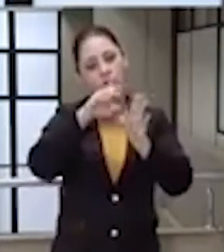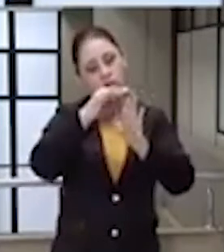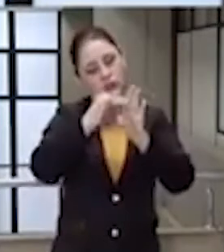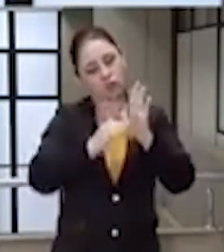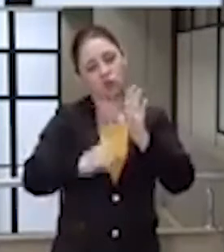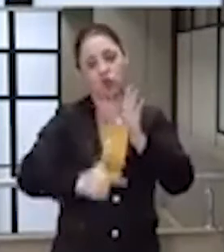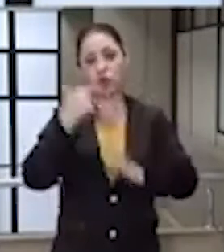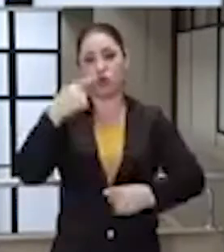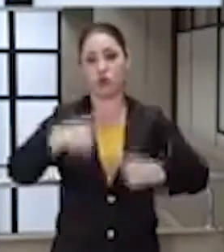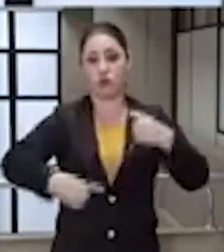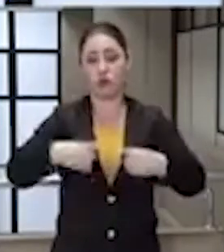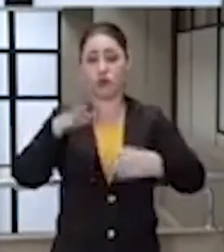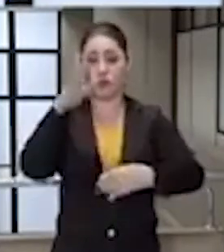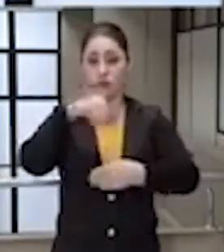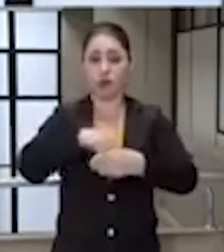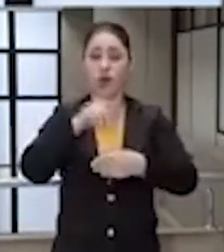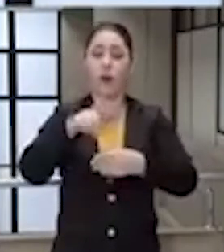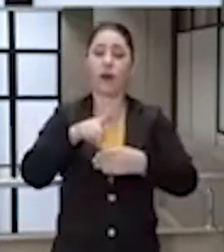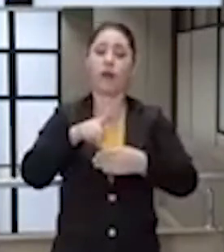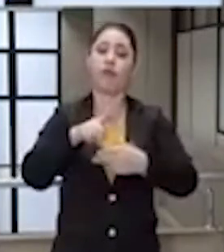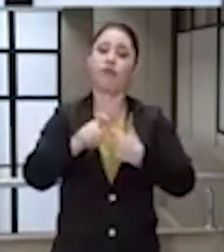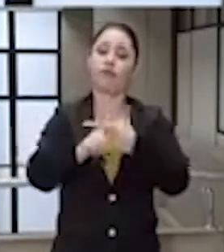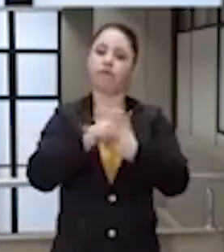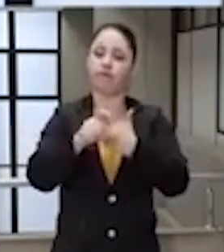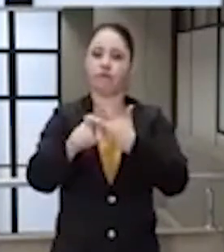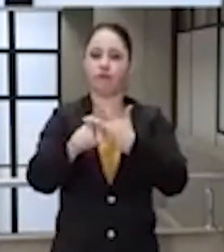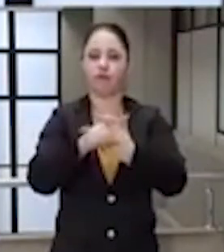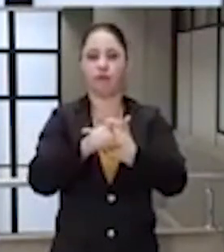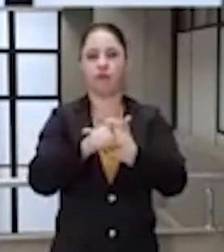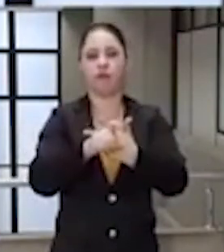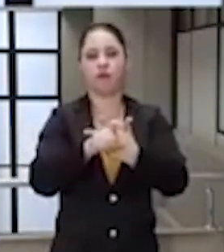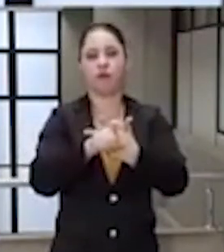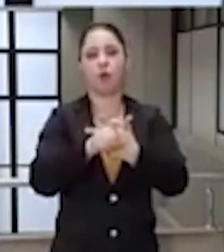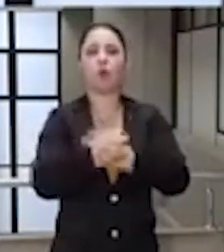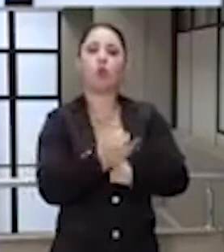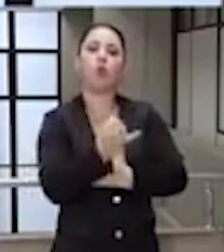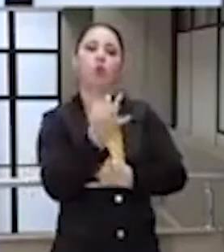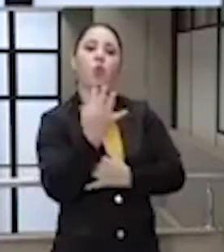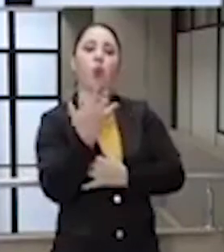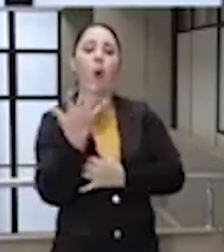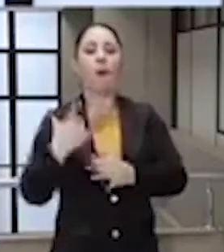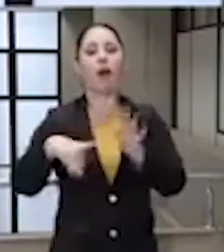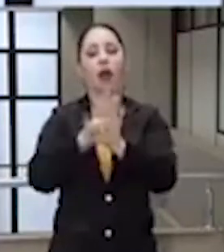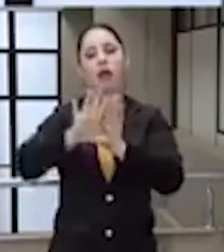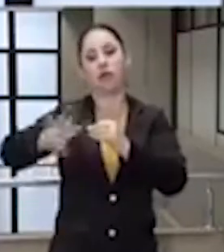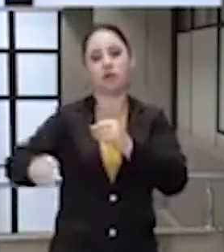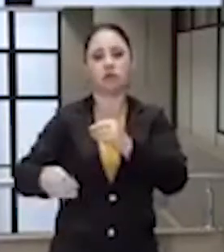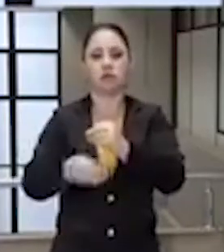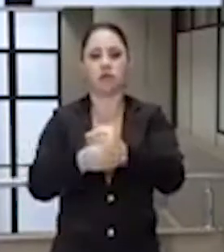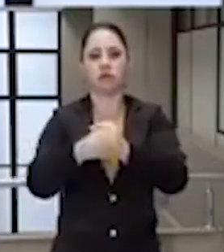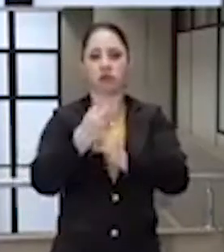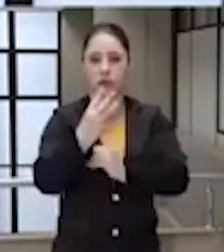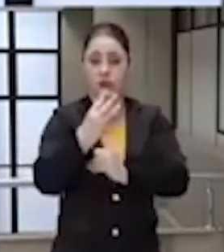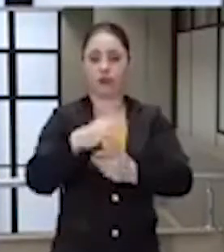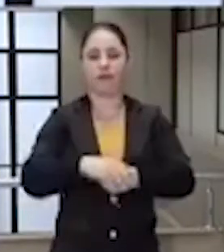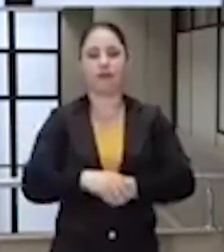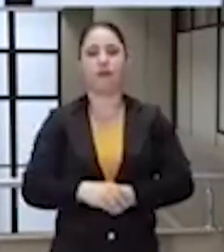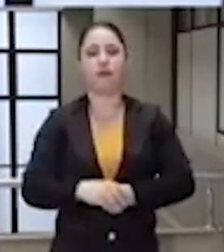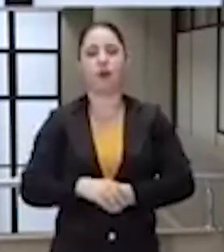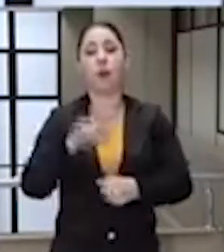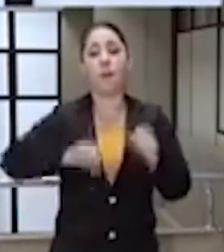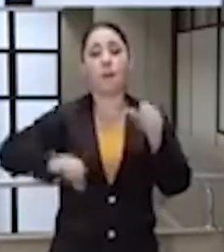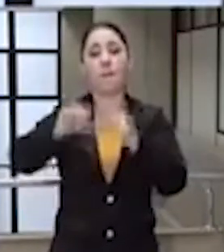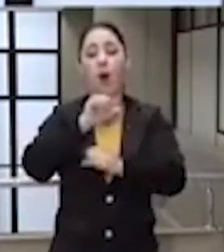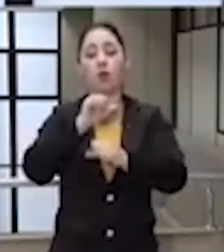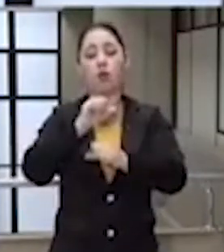segunda discussão e votação é do Poder Executivo, o projeto de lei complementar de número 3. Ele altera